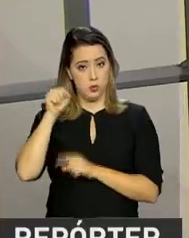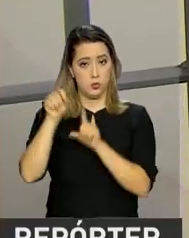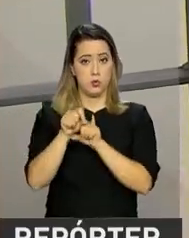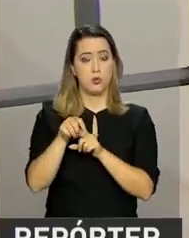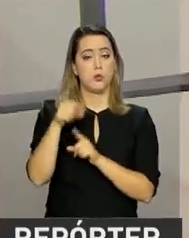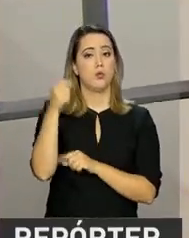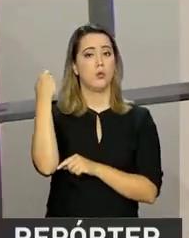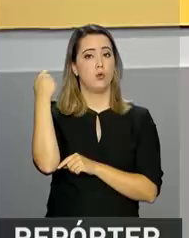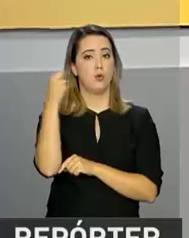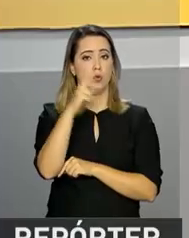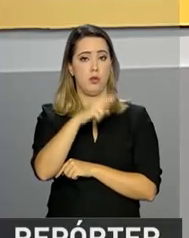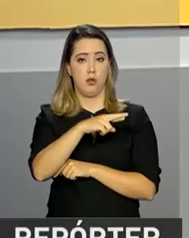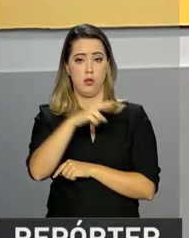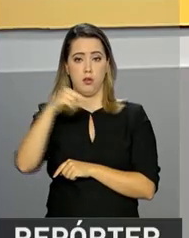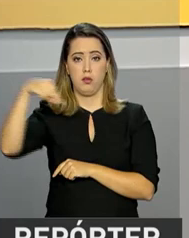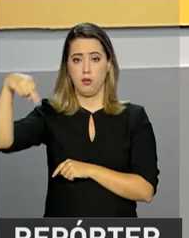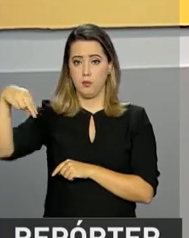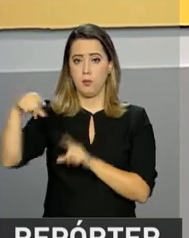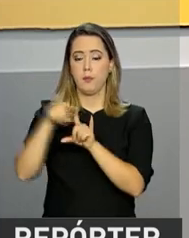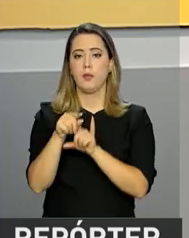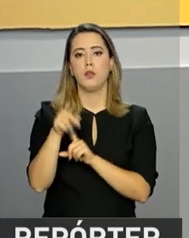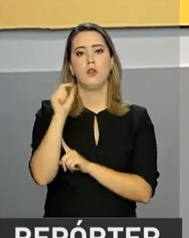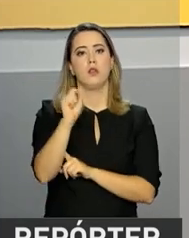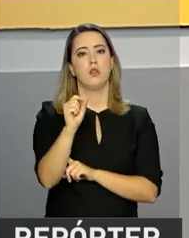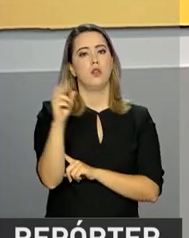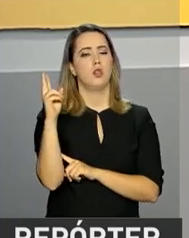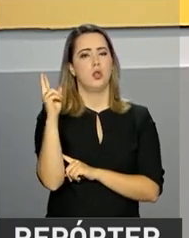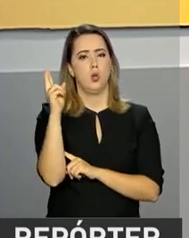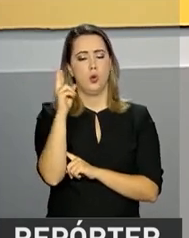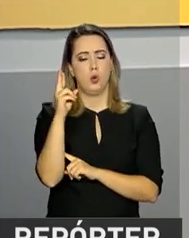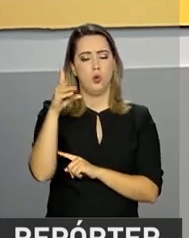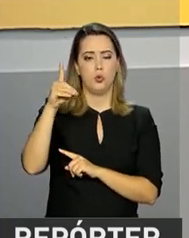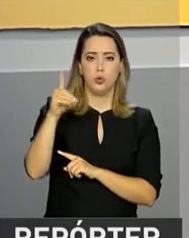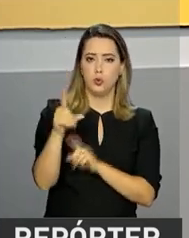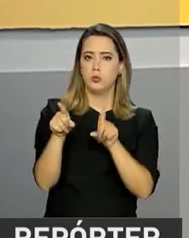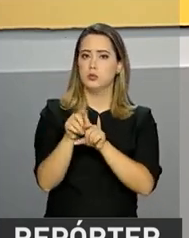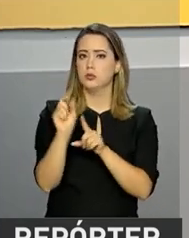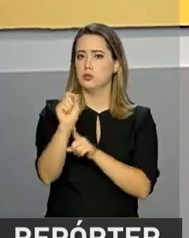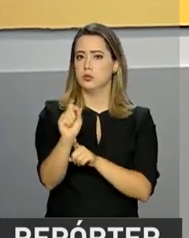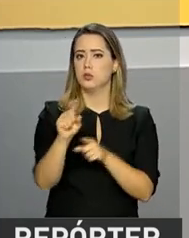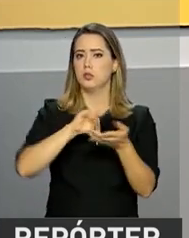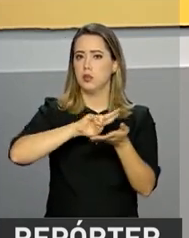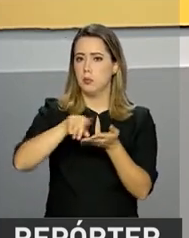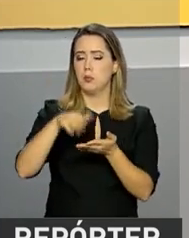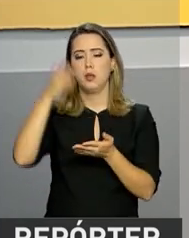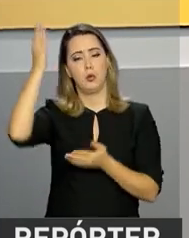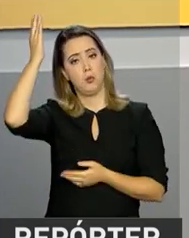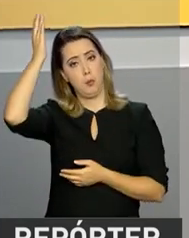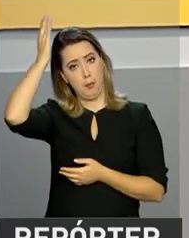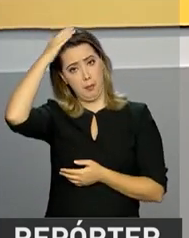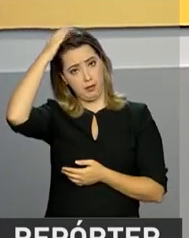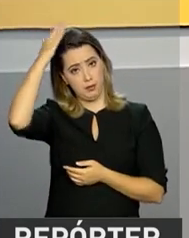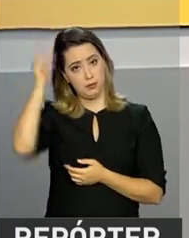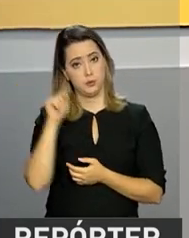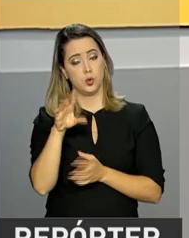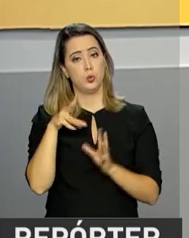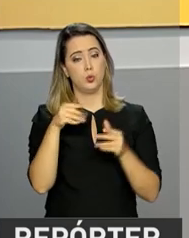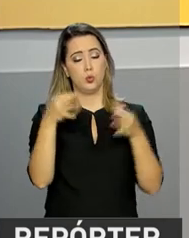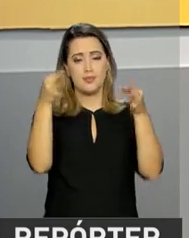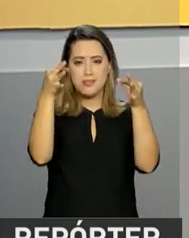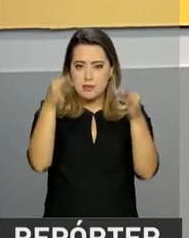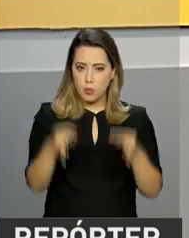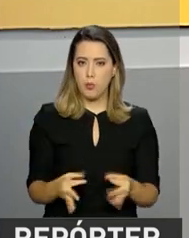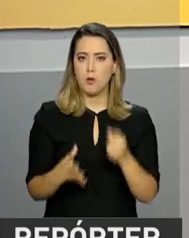Mossoró, Rio Grande do Norte, Porto Velho, Rondônia e Catanduvas, no Paraná. Todas essas unidades possuem padronizações